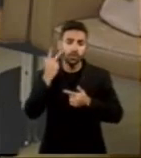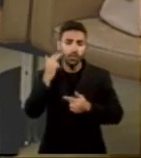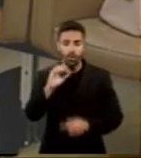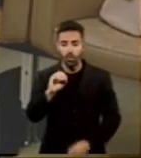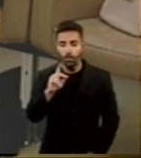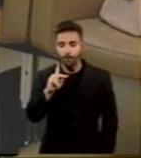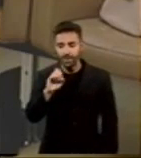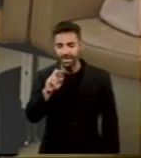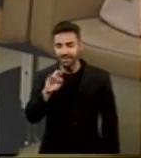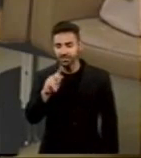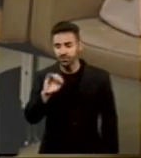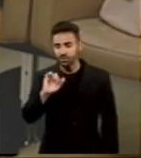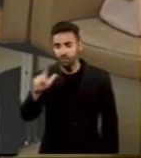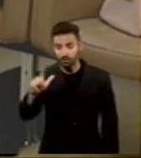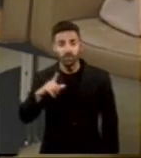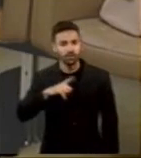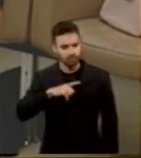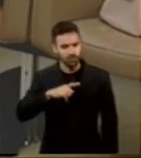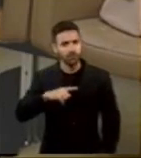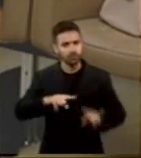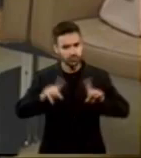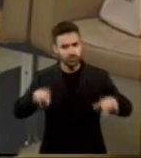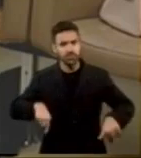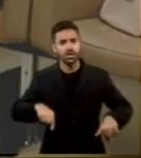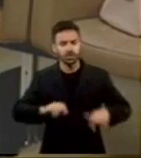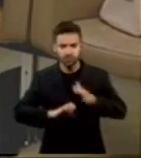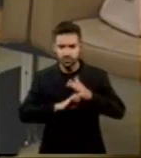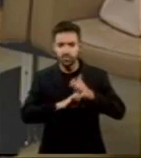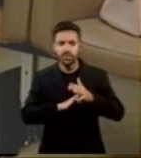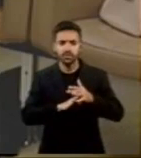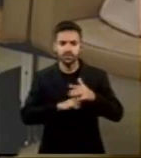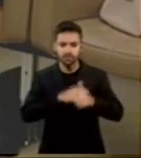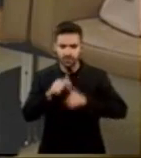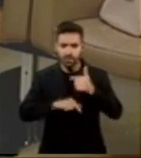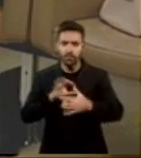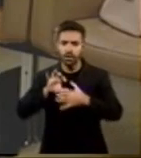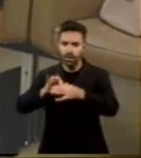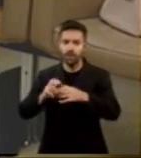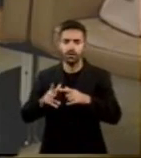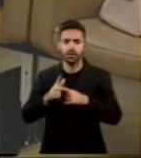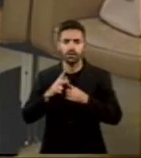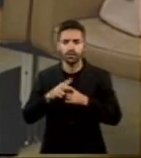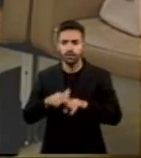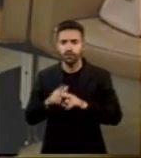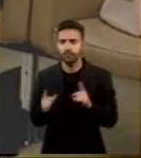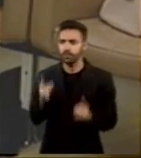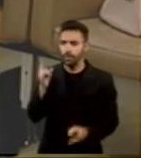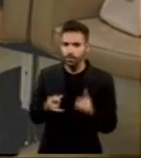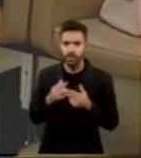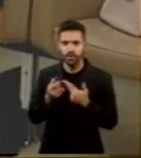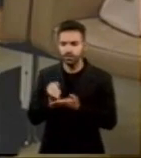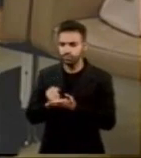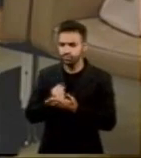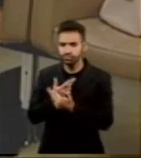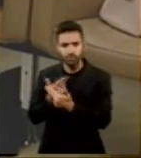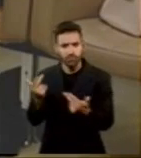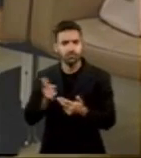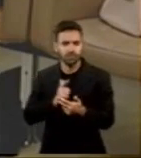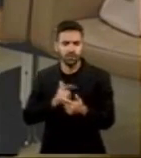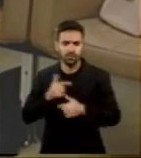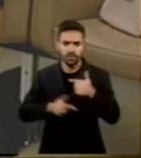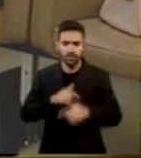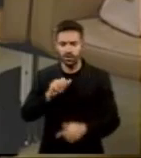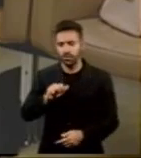senhores que ainda existem muitos empregados de companhias docas que operam equipamentos, que trabalham assim como os avulsos. Não, isso não